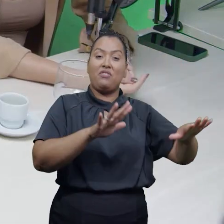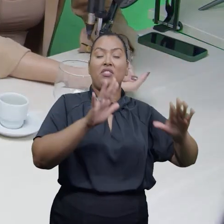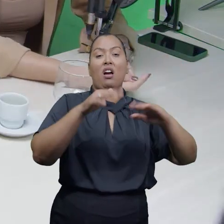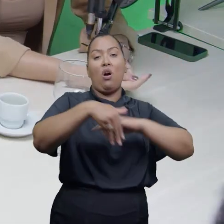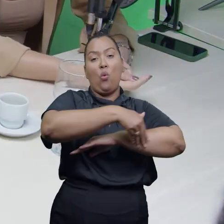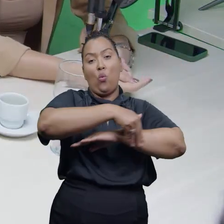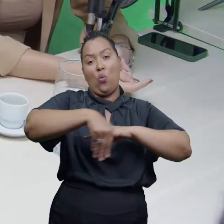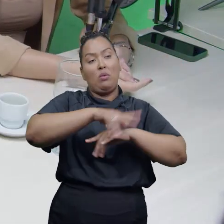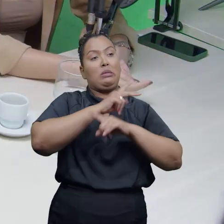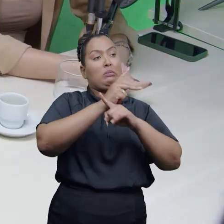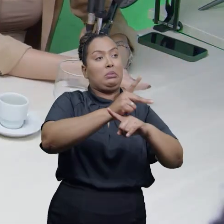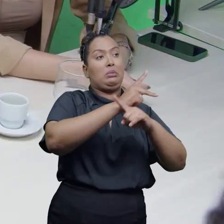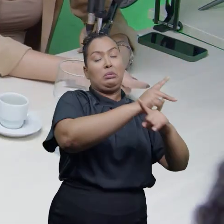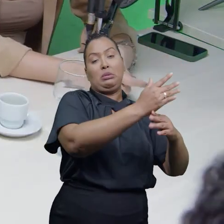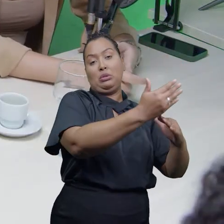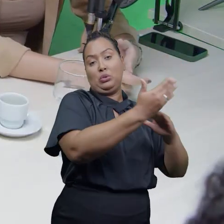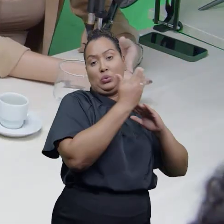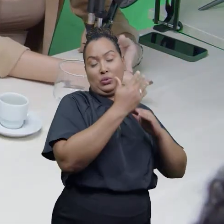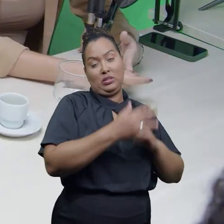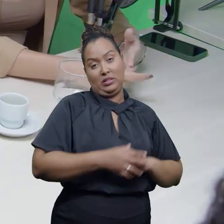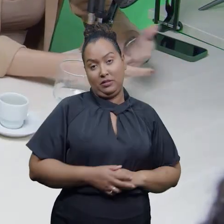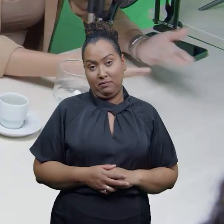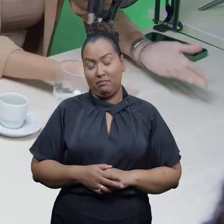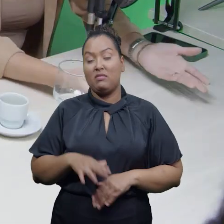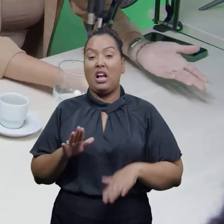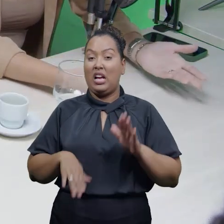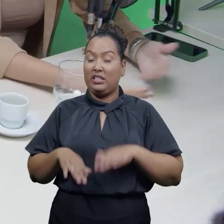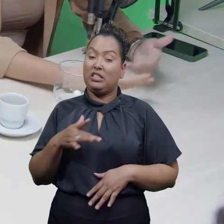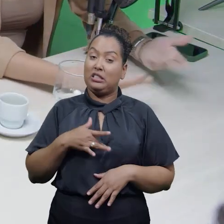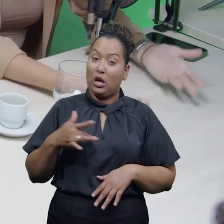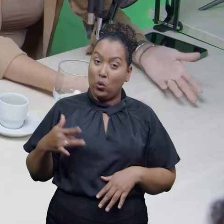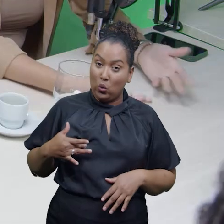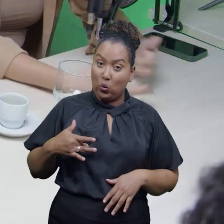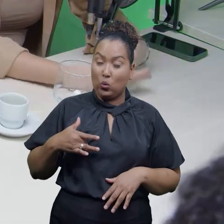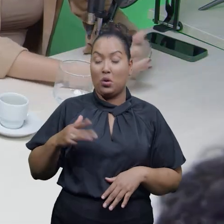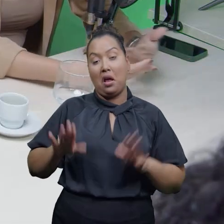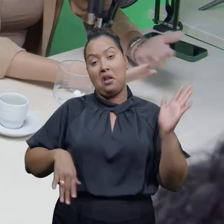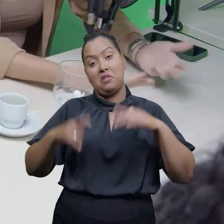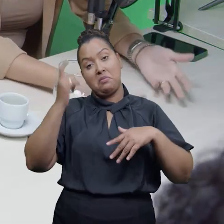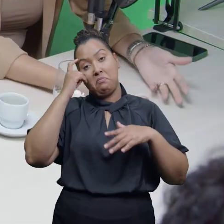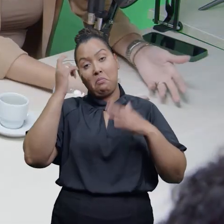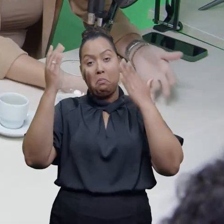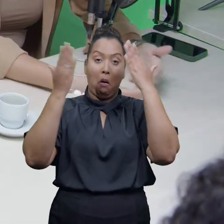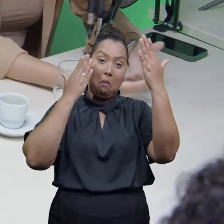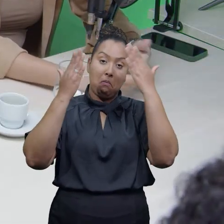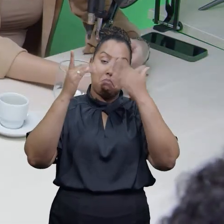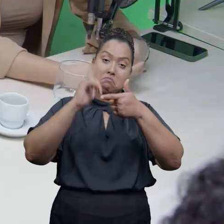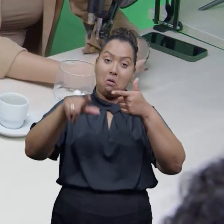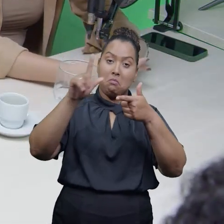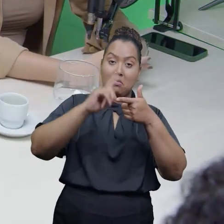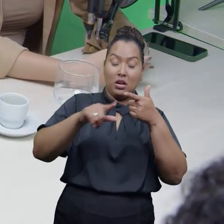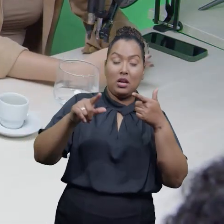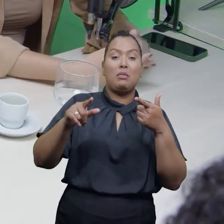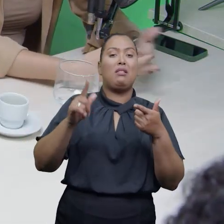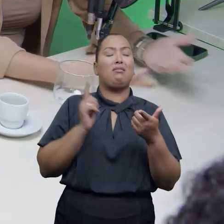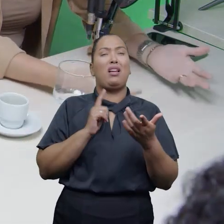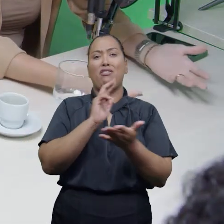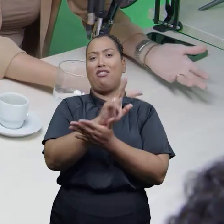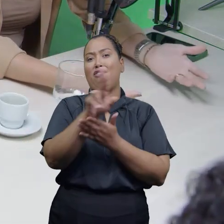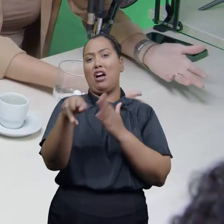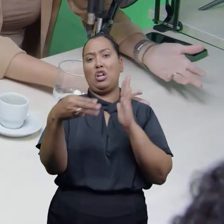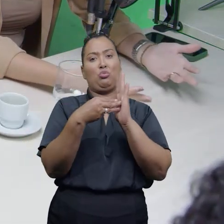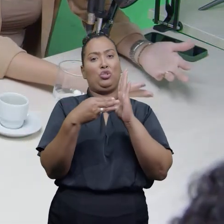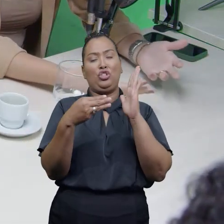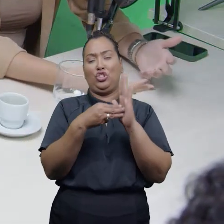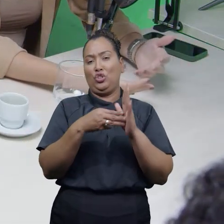voltados para a população em situação de rua. Quadros de saúde também, problemas psiquiátricos. Então, assim, são